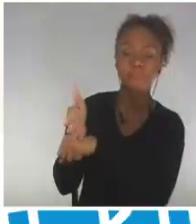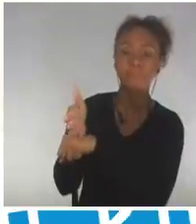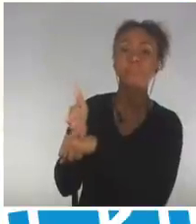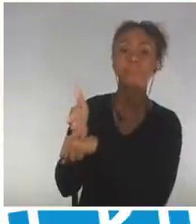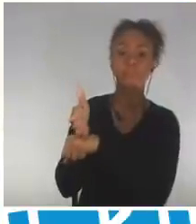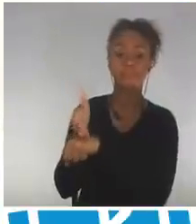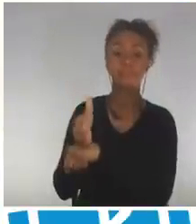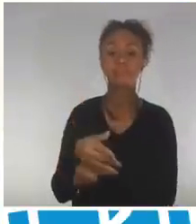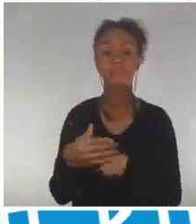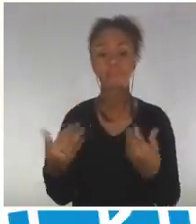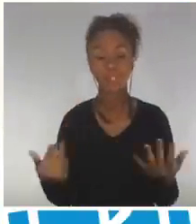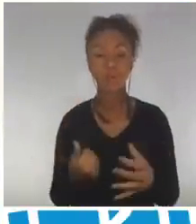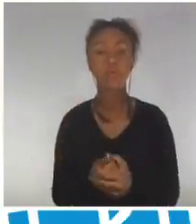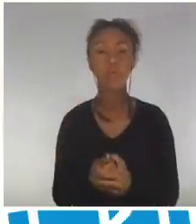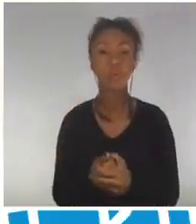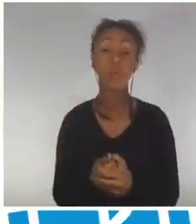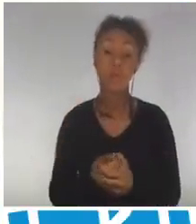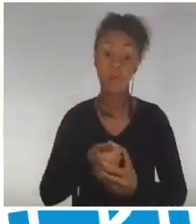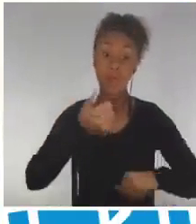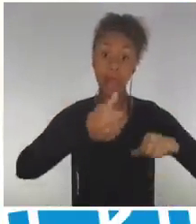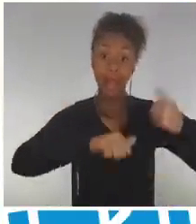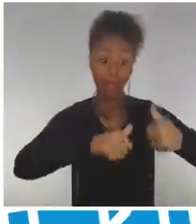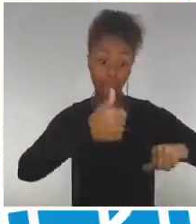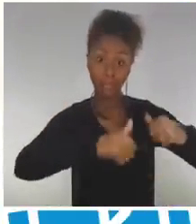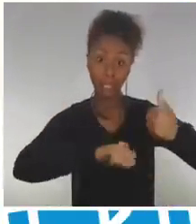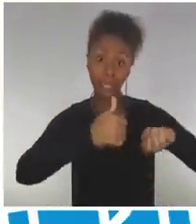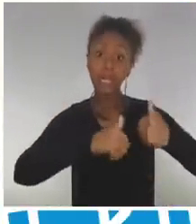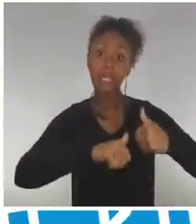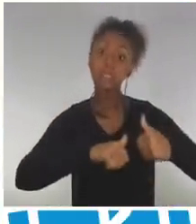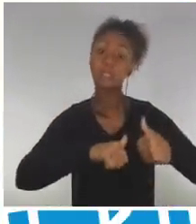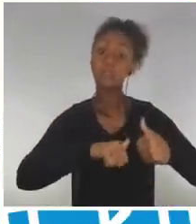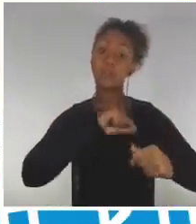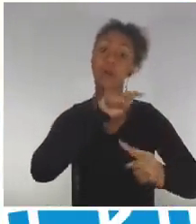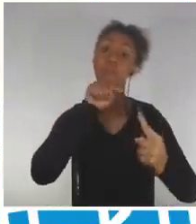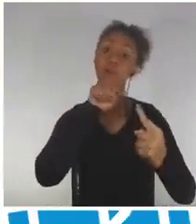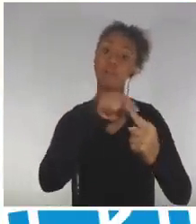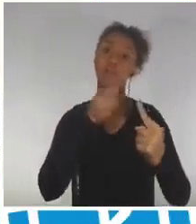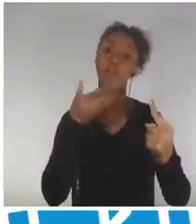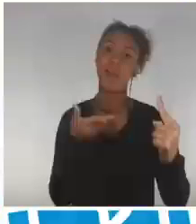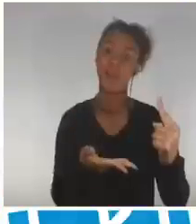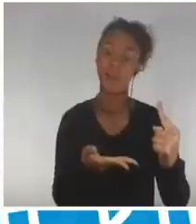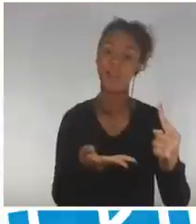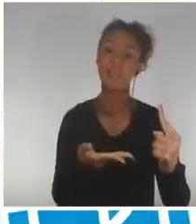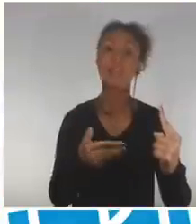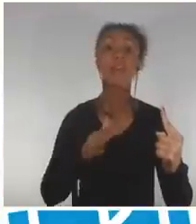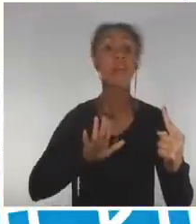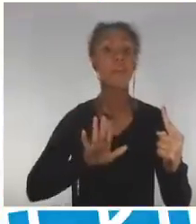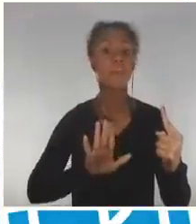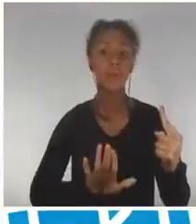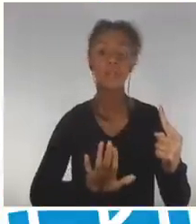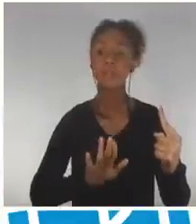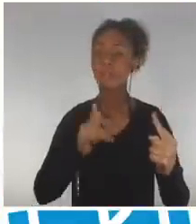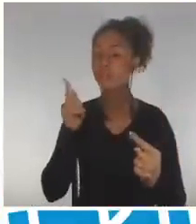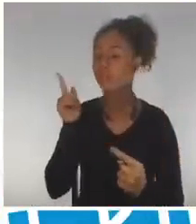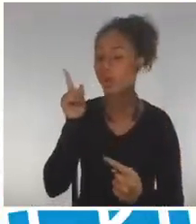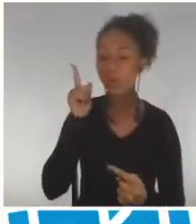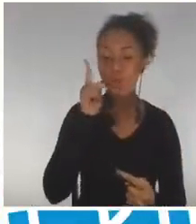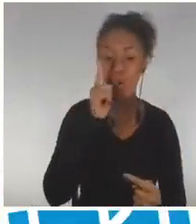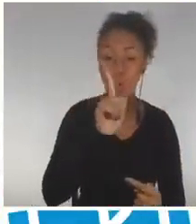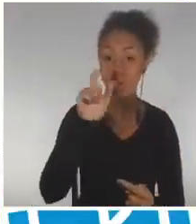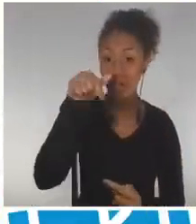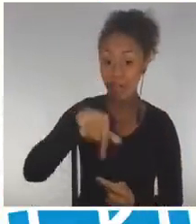avaliação teve esse sentido enorme, mas ainda não conseguimos criar no Brasil